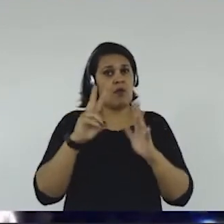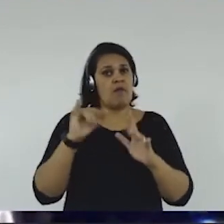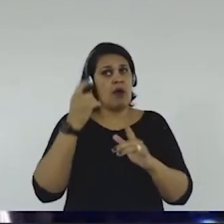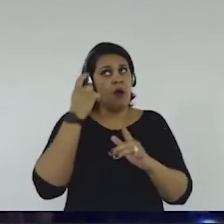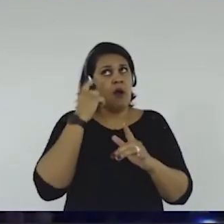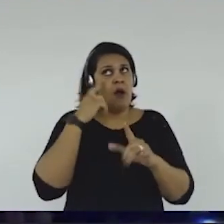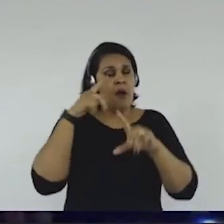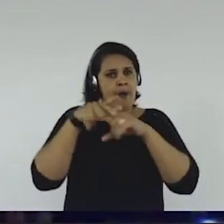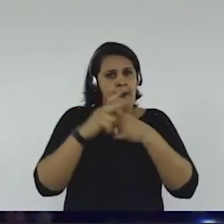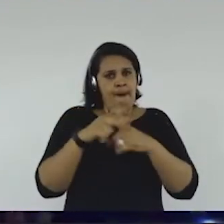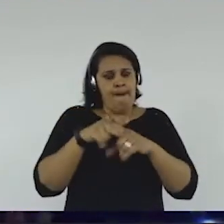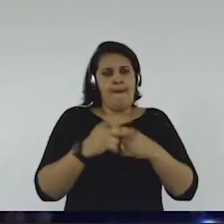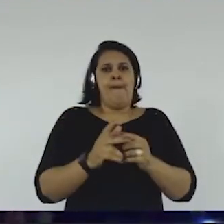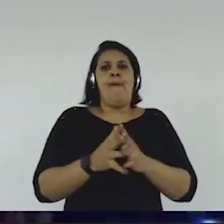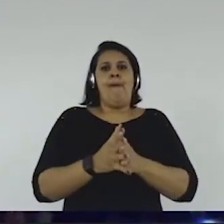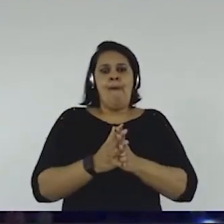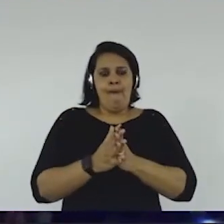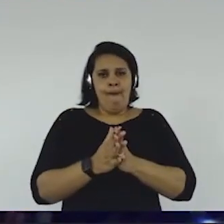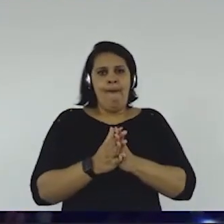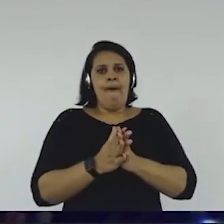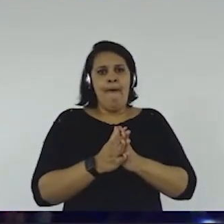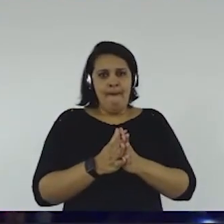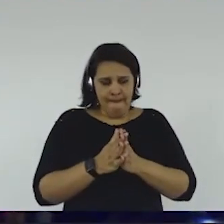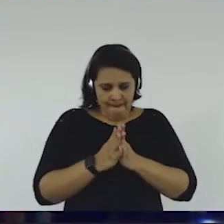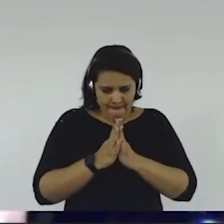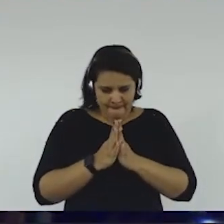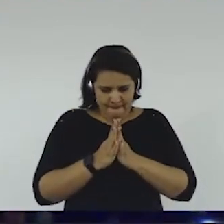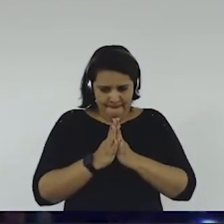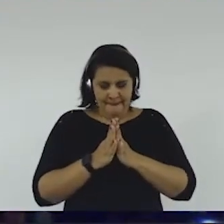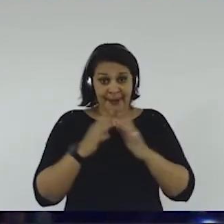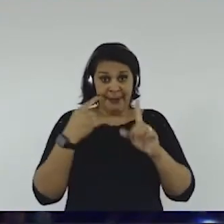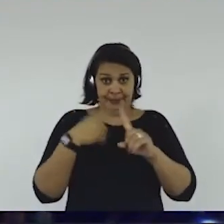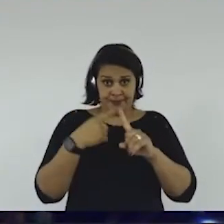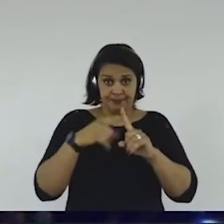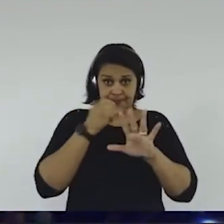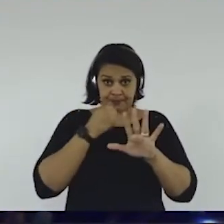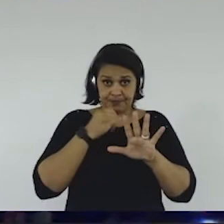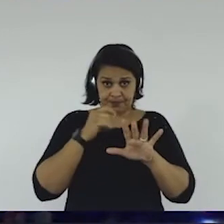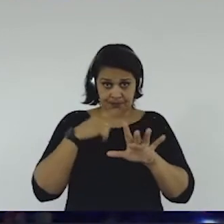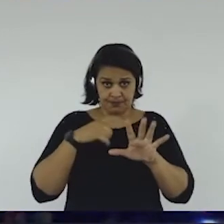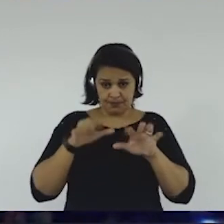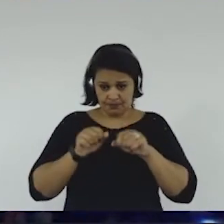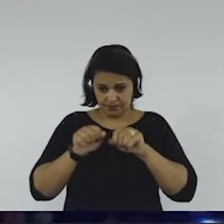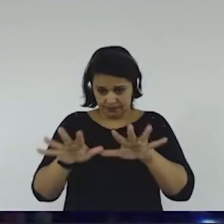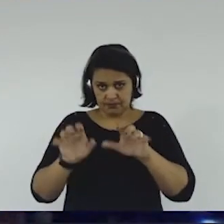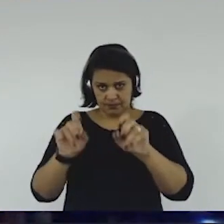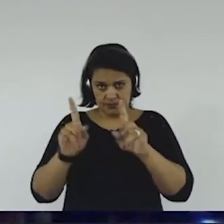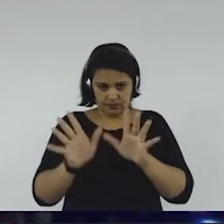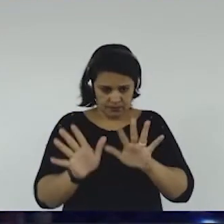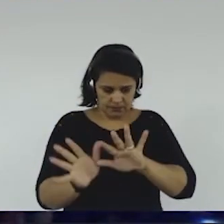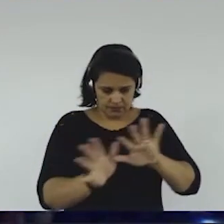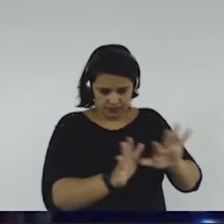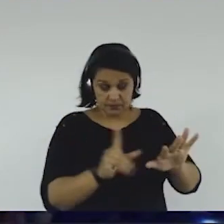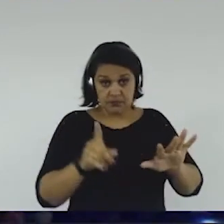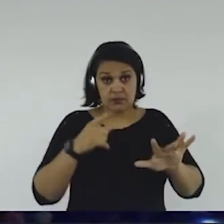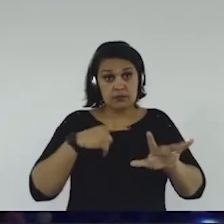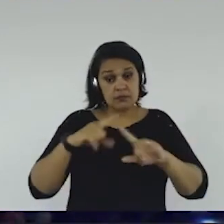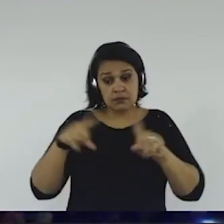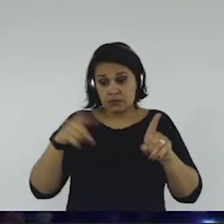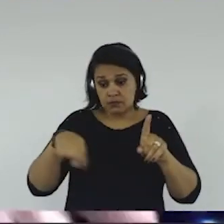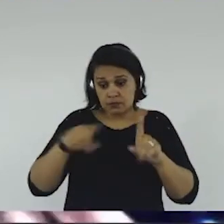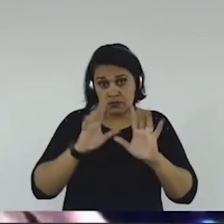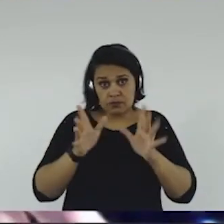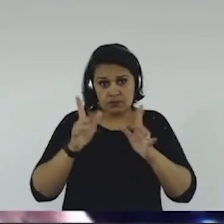repensado, porque veja o seguinte: nós teremos, independente da pandemia, nós já vemos um movimento crescente de